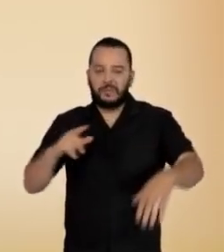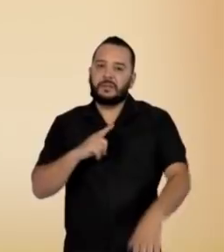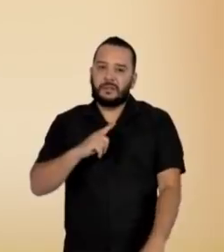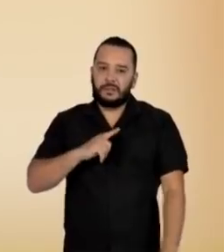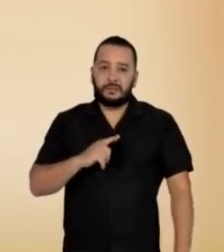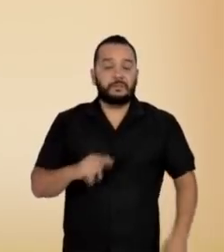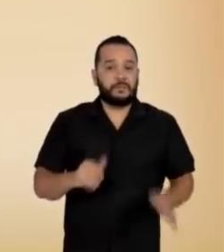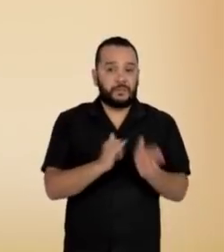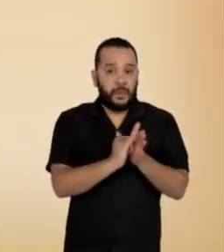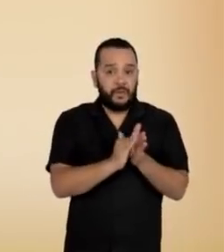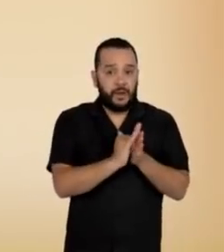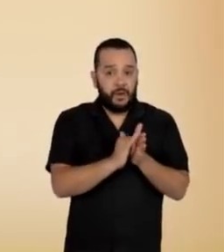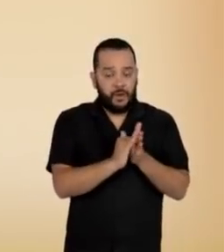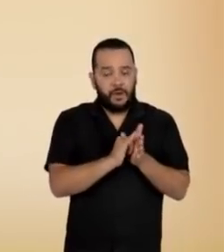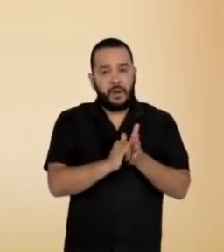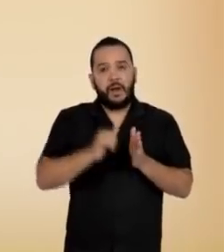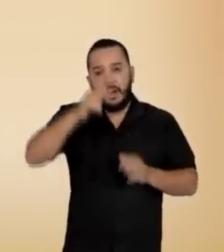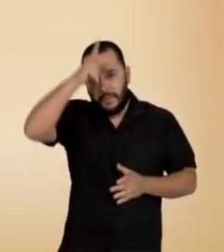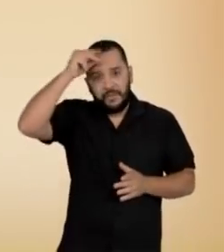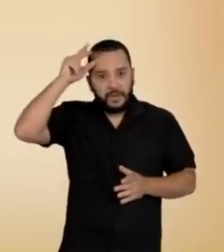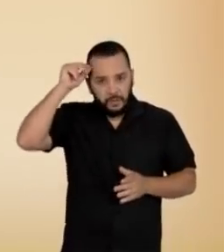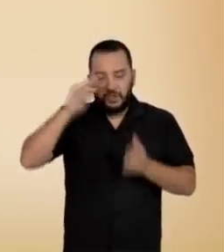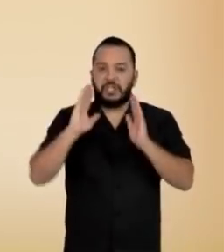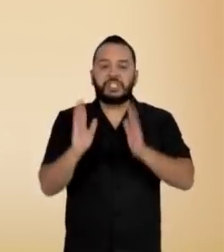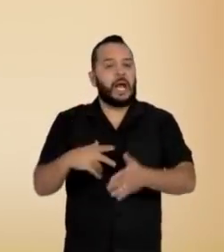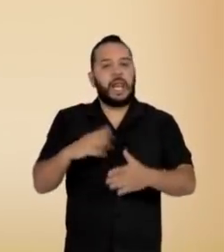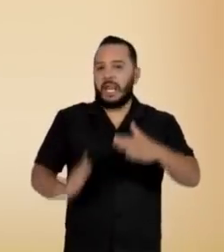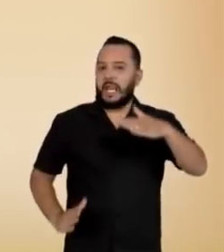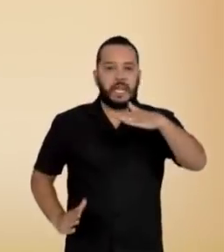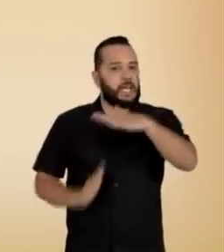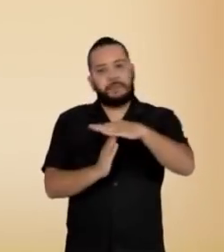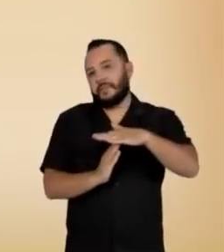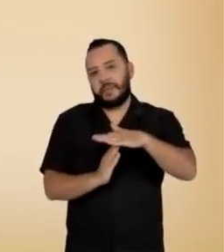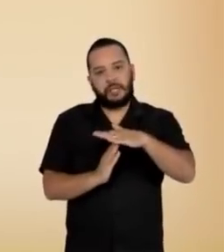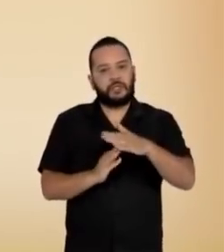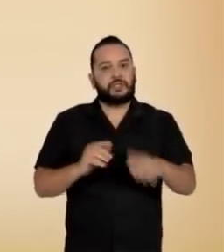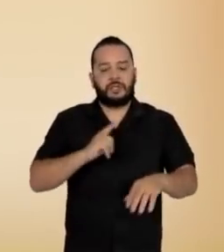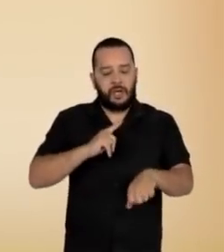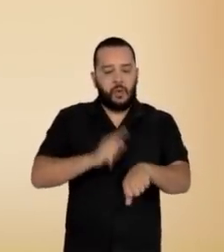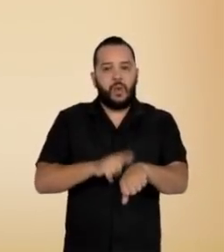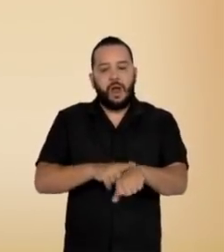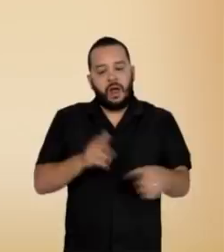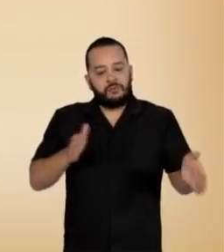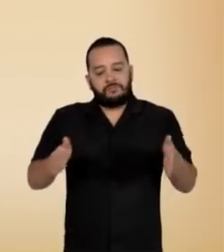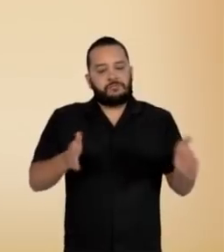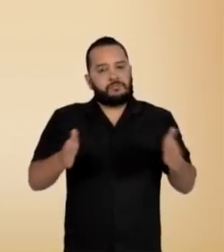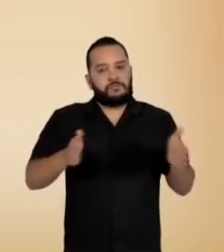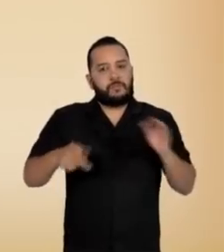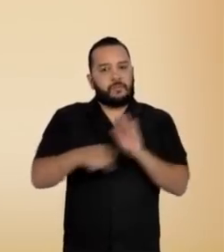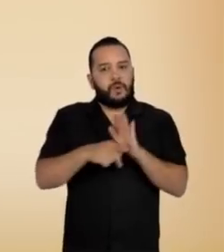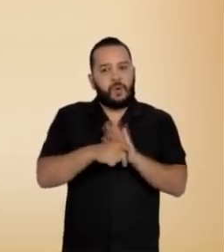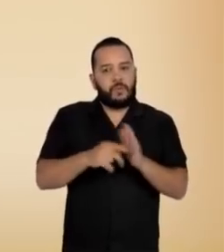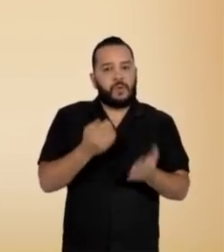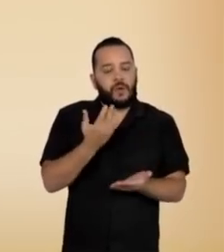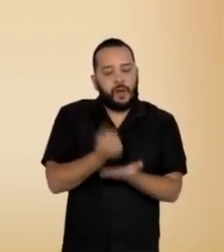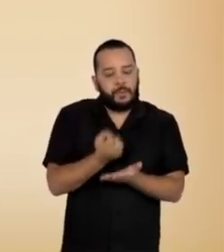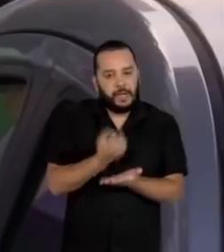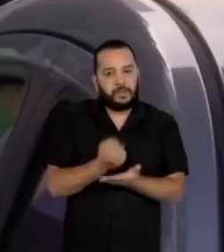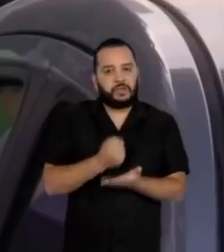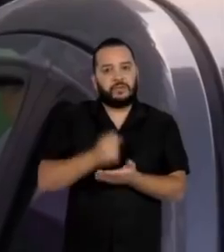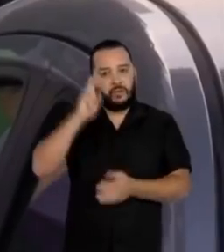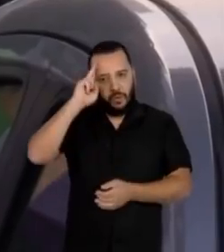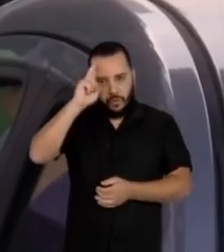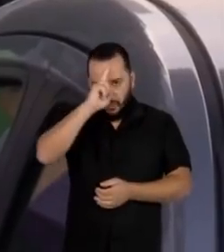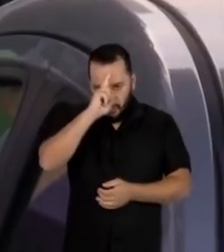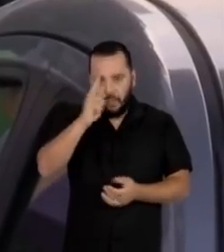Nova York, a prefeitura limitou o acesso de motorista aos aplicativos em horários de baixa demanda, justamente para aliviar o trânsito.